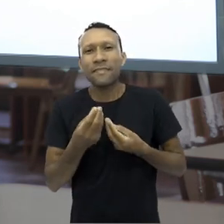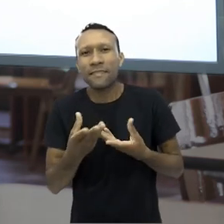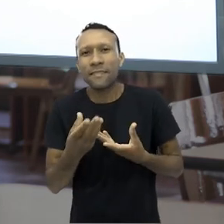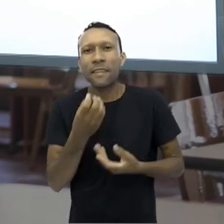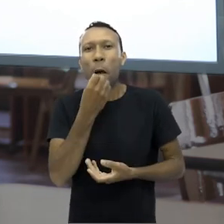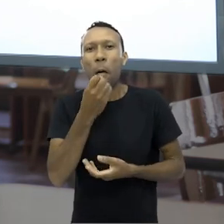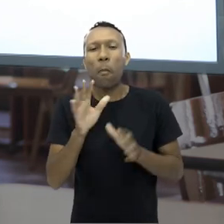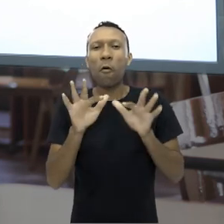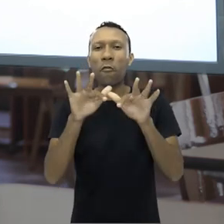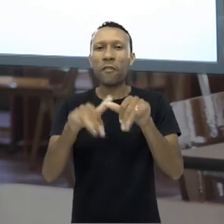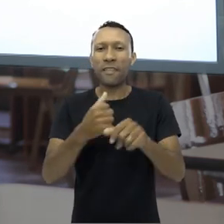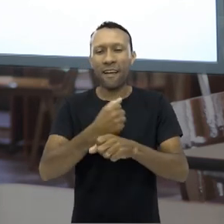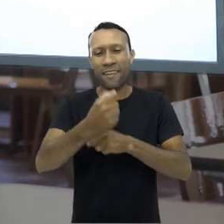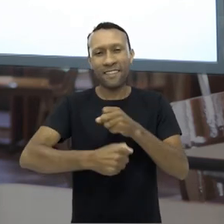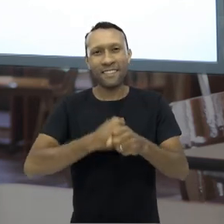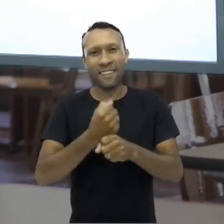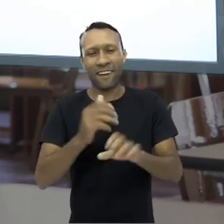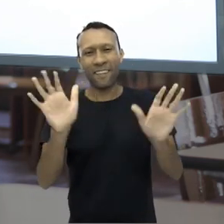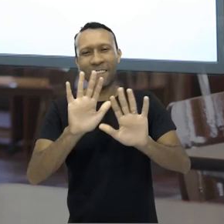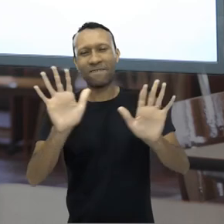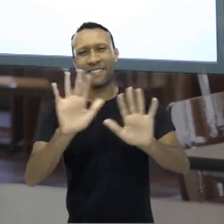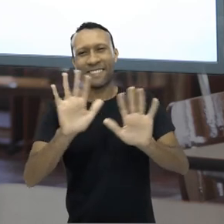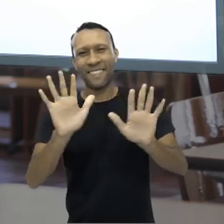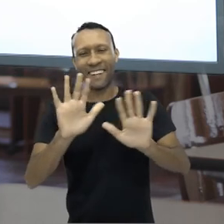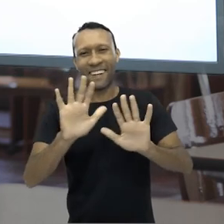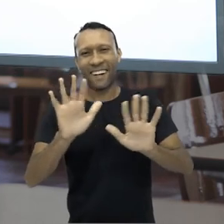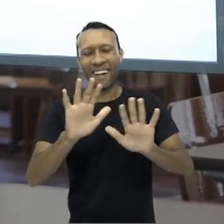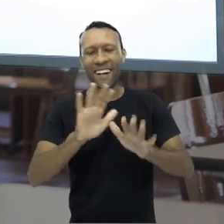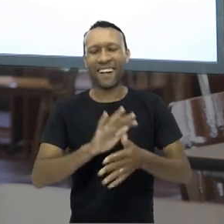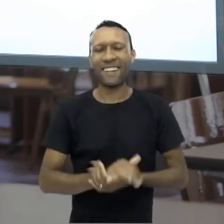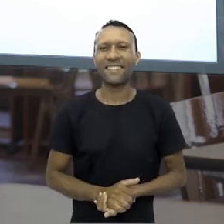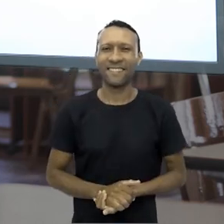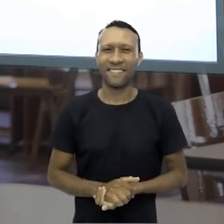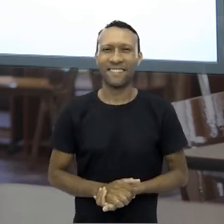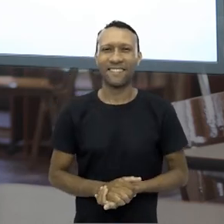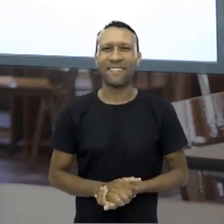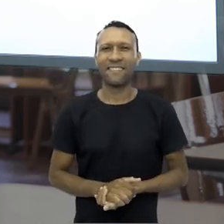um bom fim de ano para todo mundo, até mais e qualquer coisa pode entrar em contato.